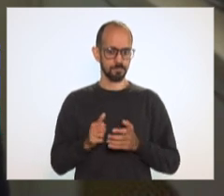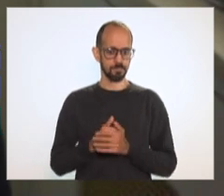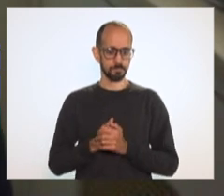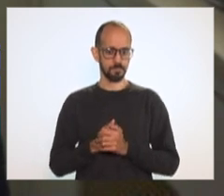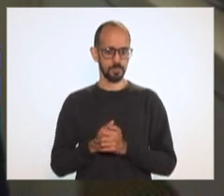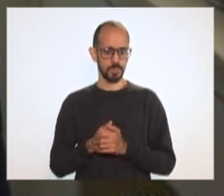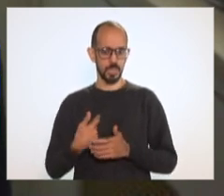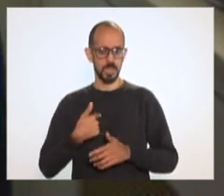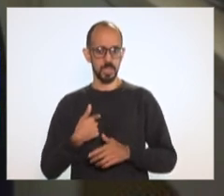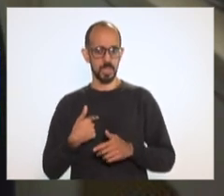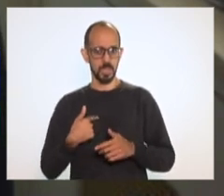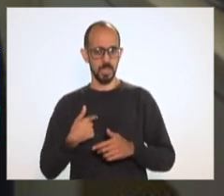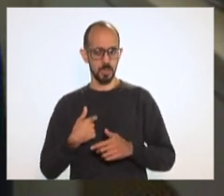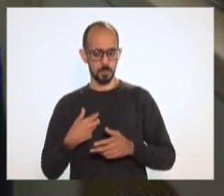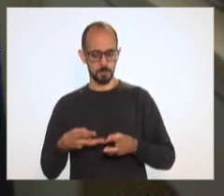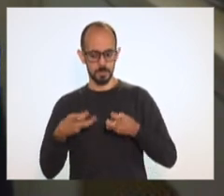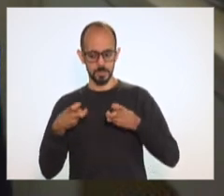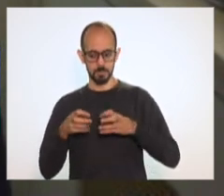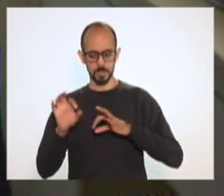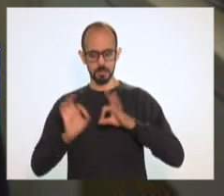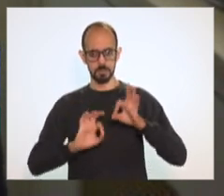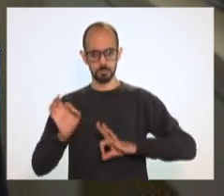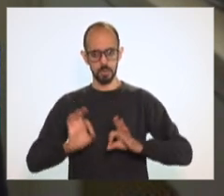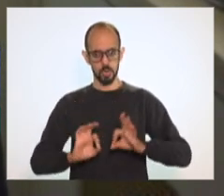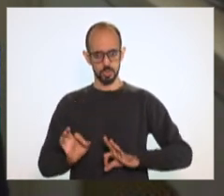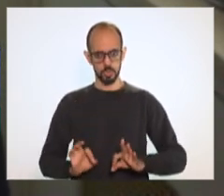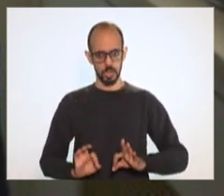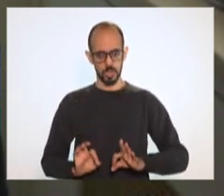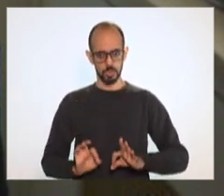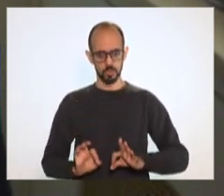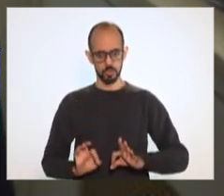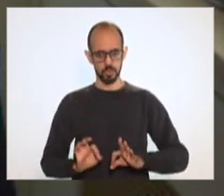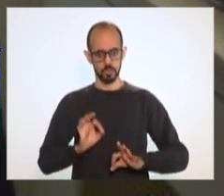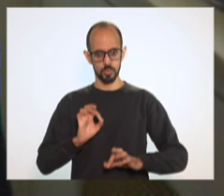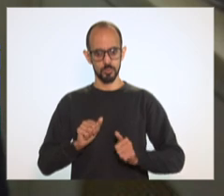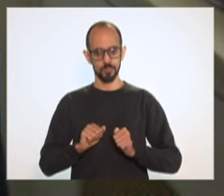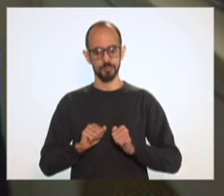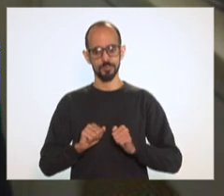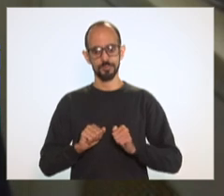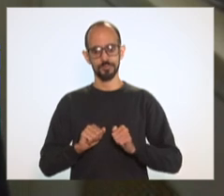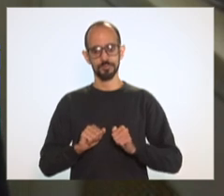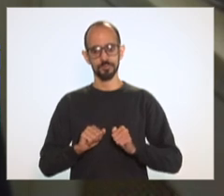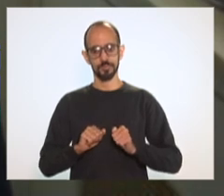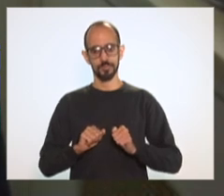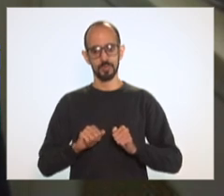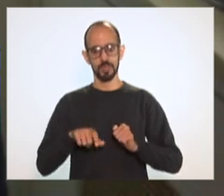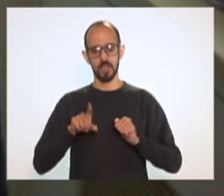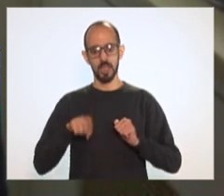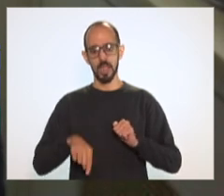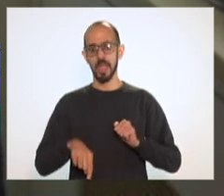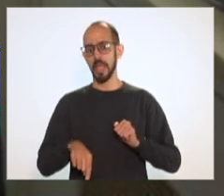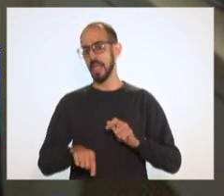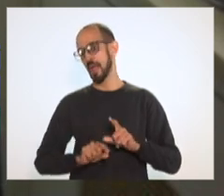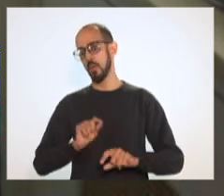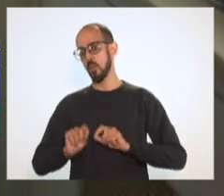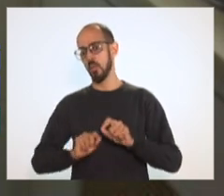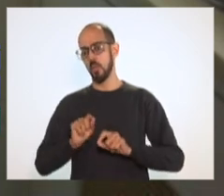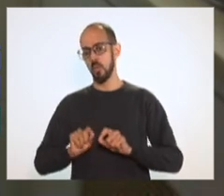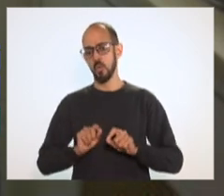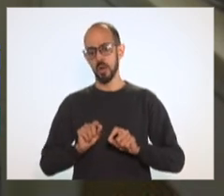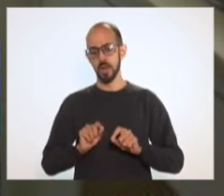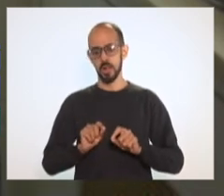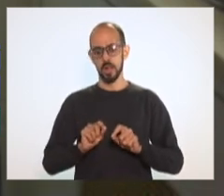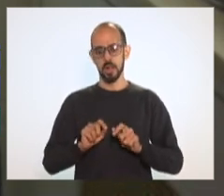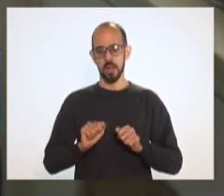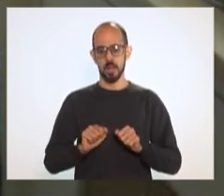Este projeto, muito bem lançado, do deputado André Correia, é exatamente para